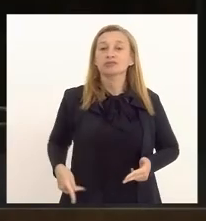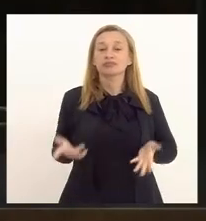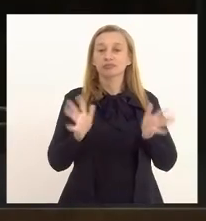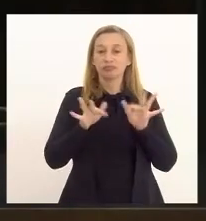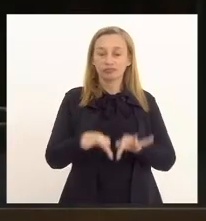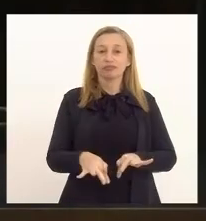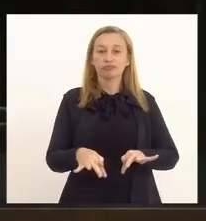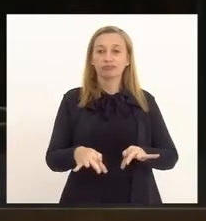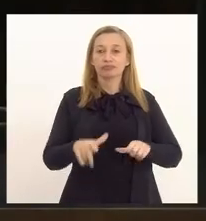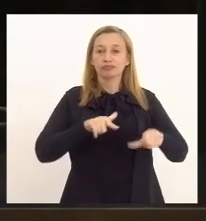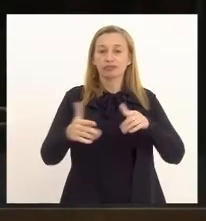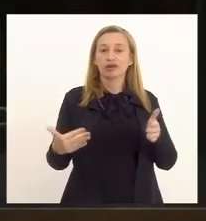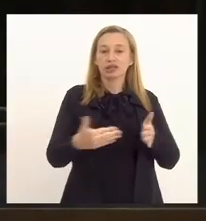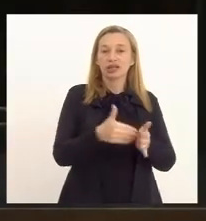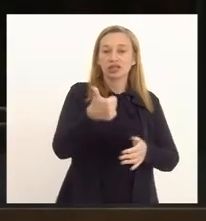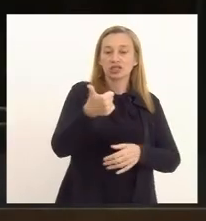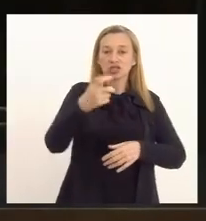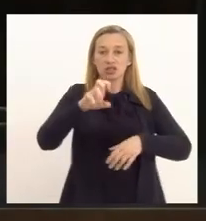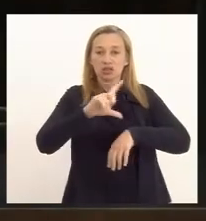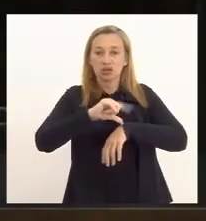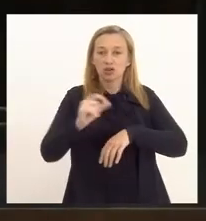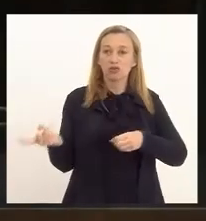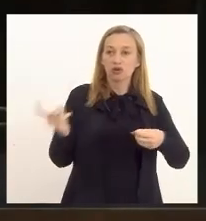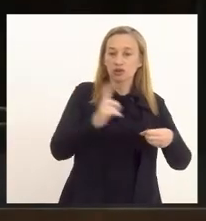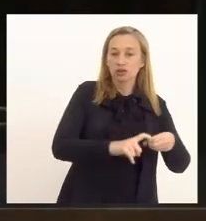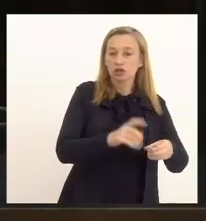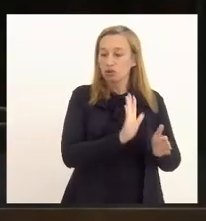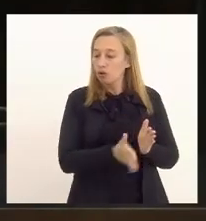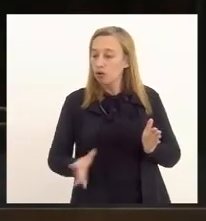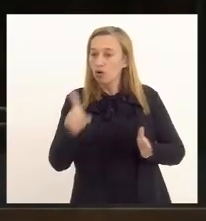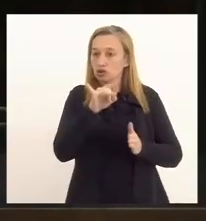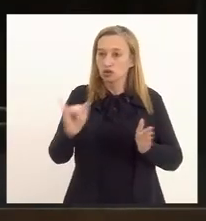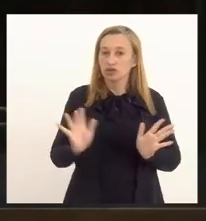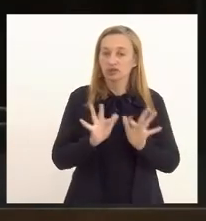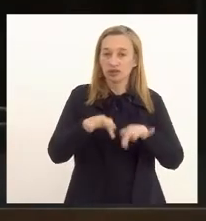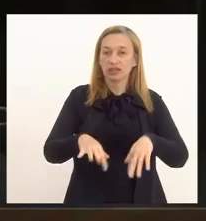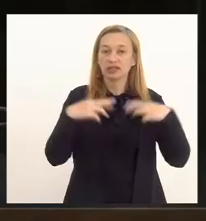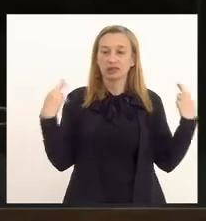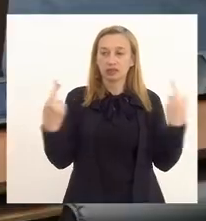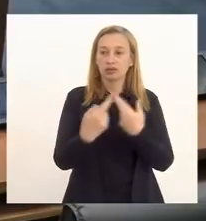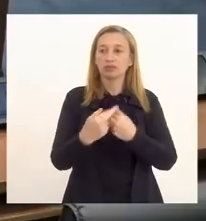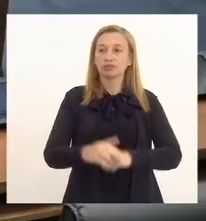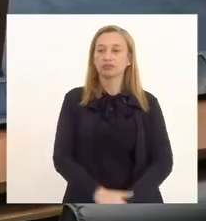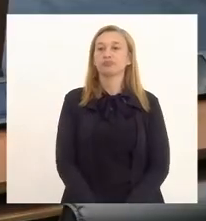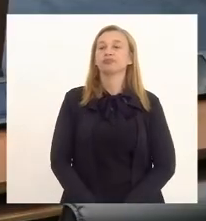os trabalhos até às 15 horas, quando retornaremos com a ordem do dia. Está suspensa a sessão.